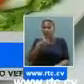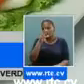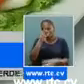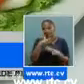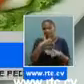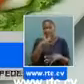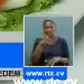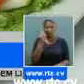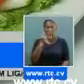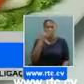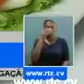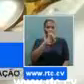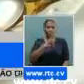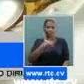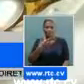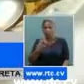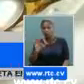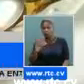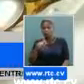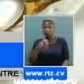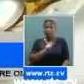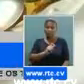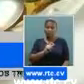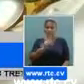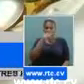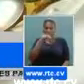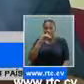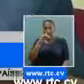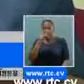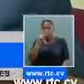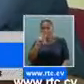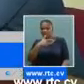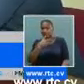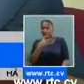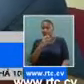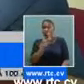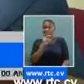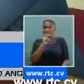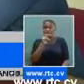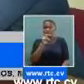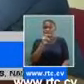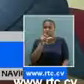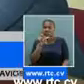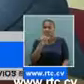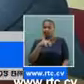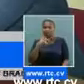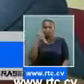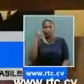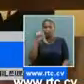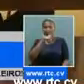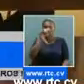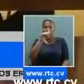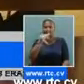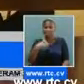entre hoje tu e 14 deste mês sendo câmara eventos com gena freitas pela menina viajou nesta sexta feira